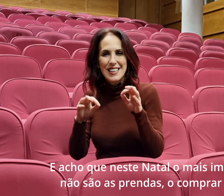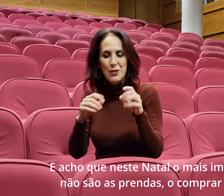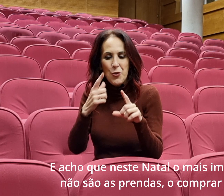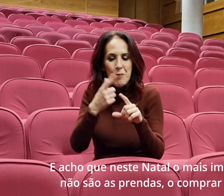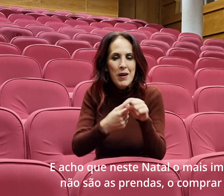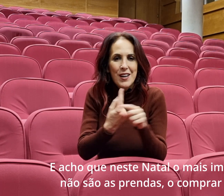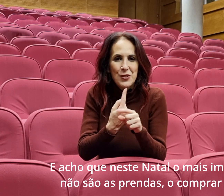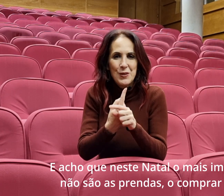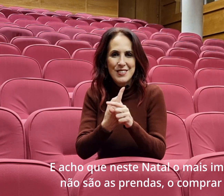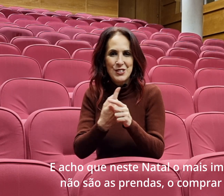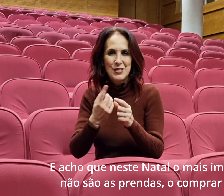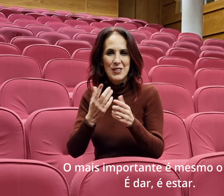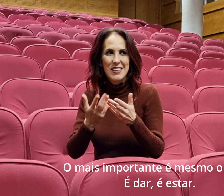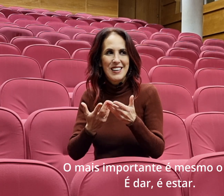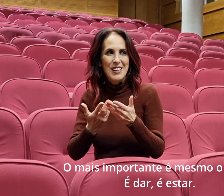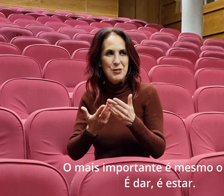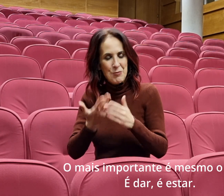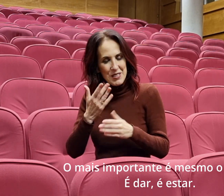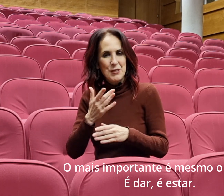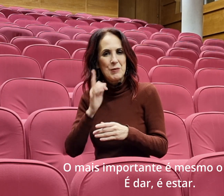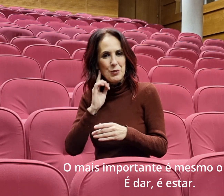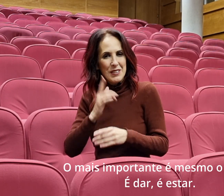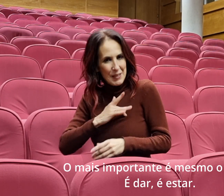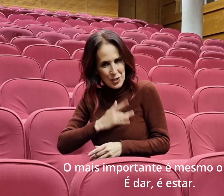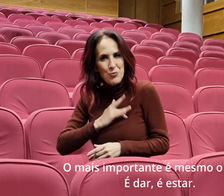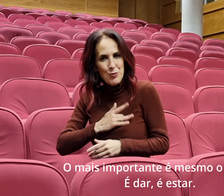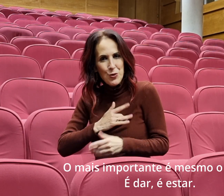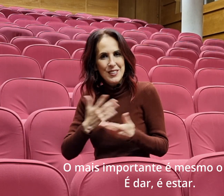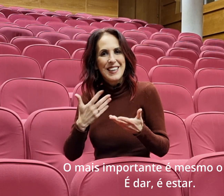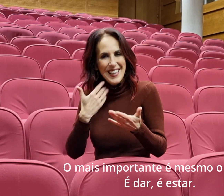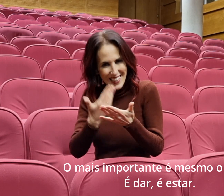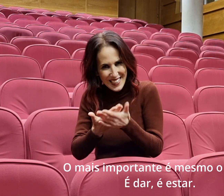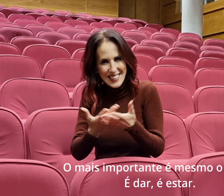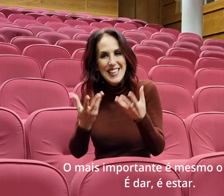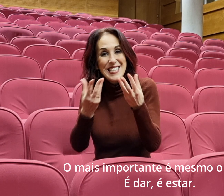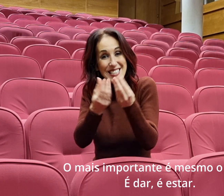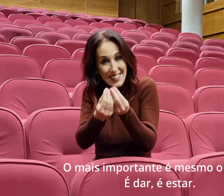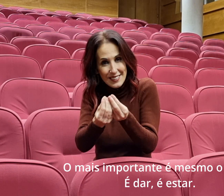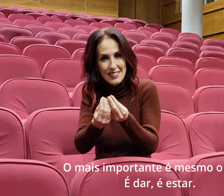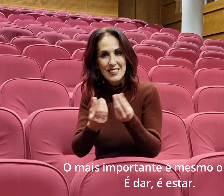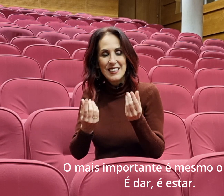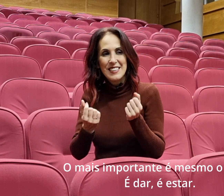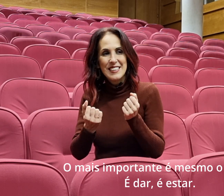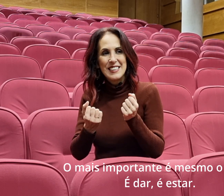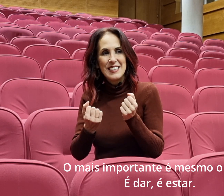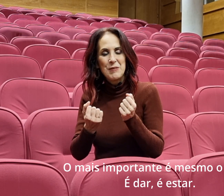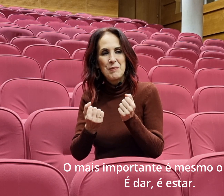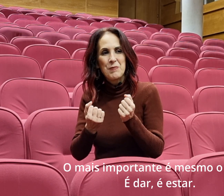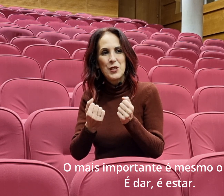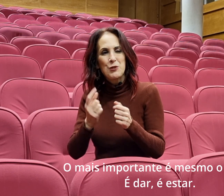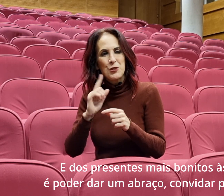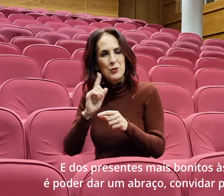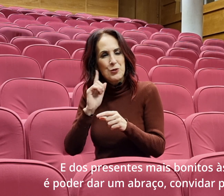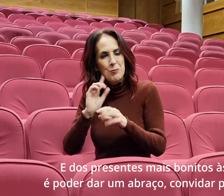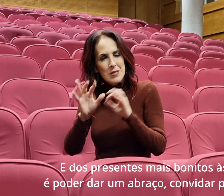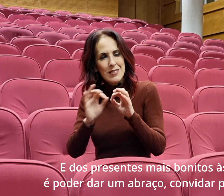prendas, o comprar coisas. Acho que o mais importante é mesmo o amor, é dar, é estar.